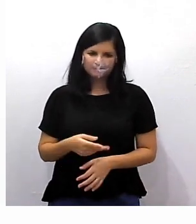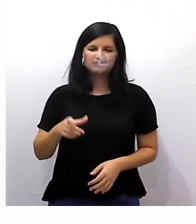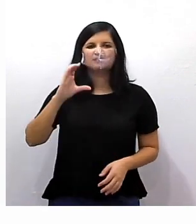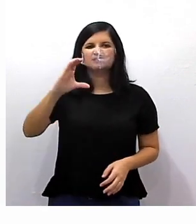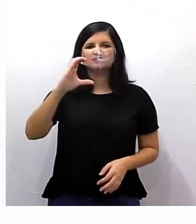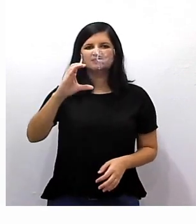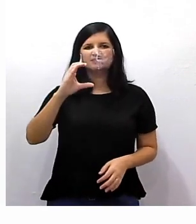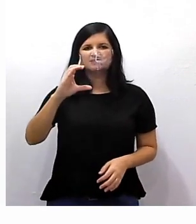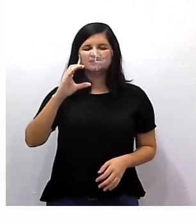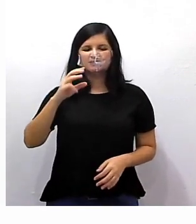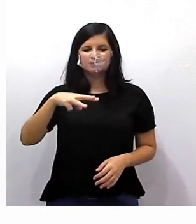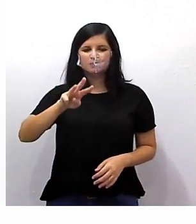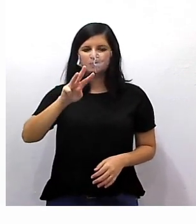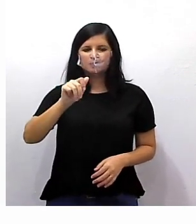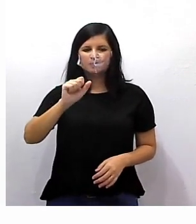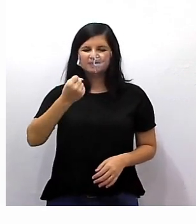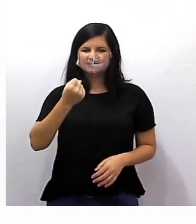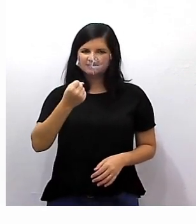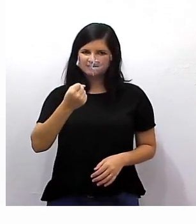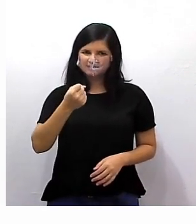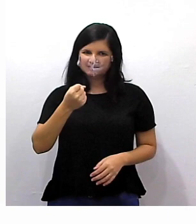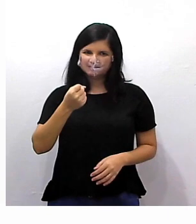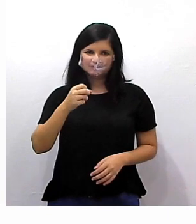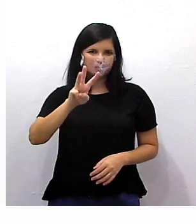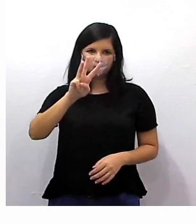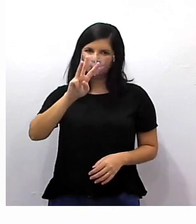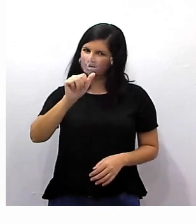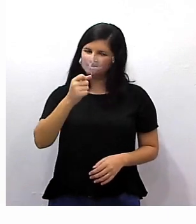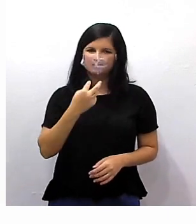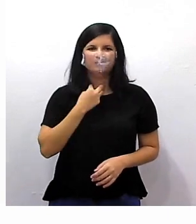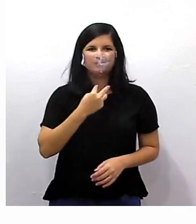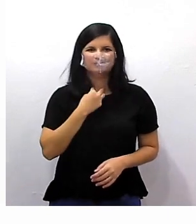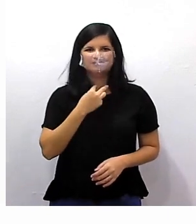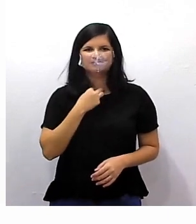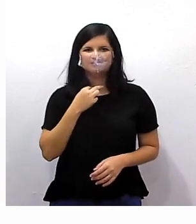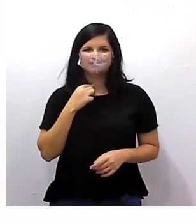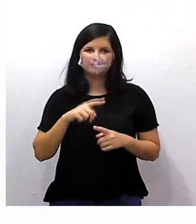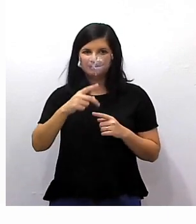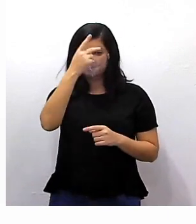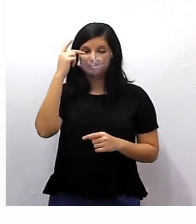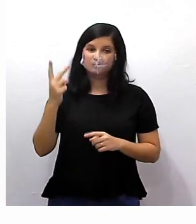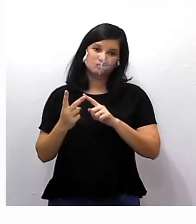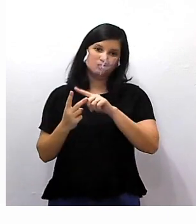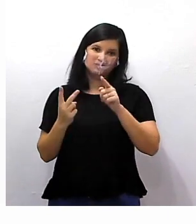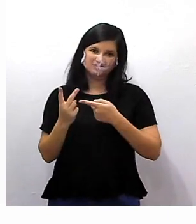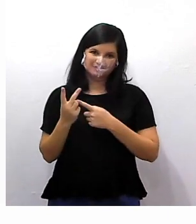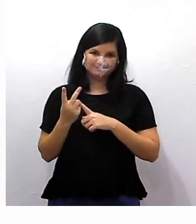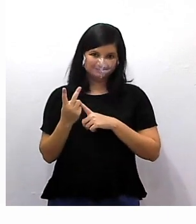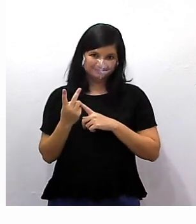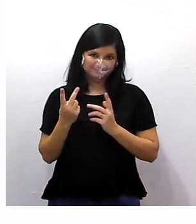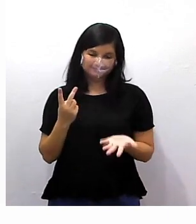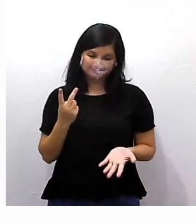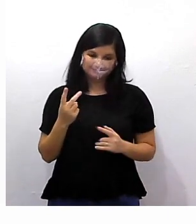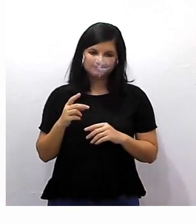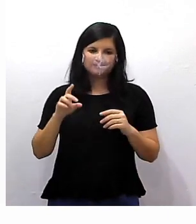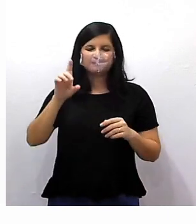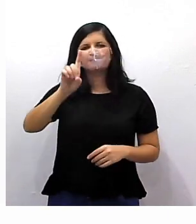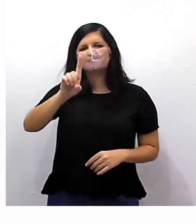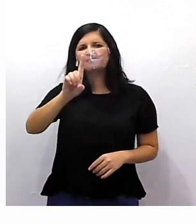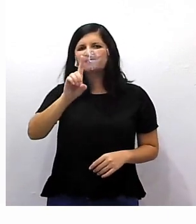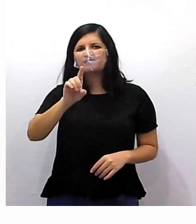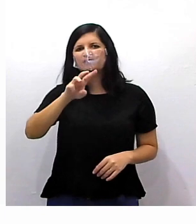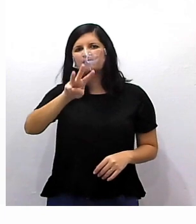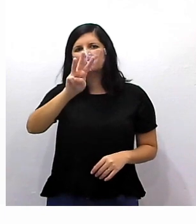C. Two people was taken. A gente já sabe que não pode ser was, porque eu estou me referindo a duas pessoas. Tá certo? Letra D.